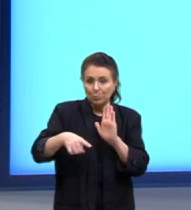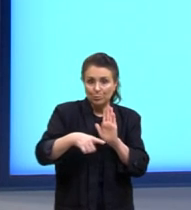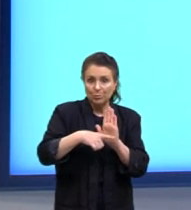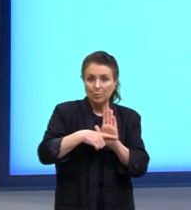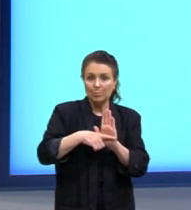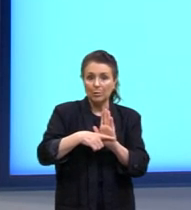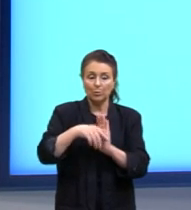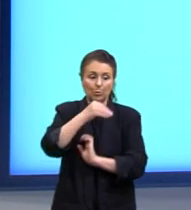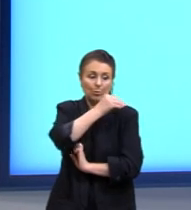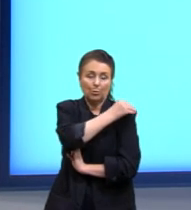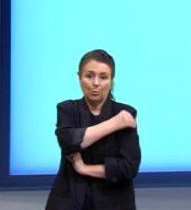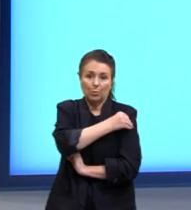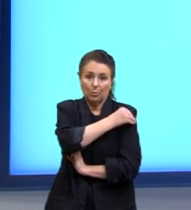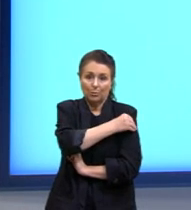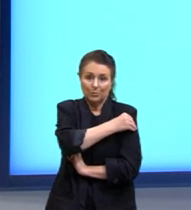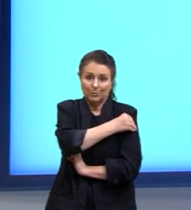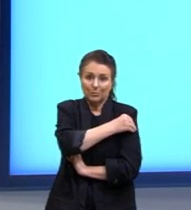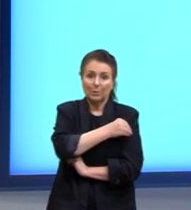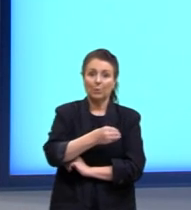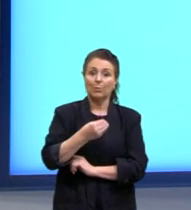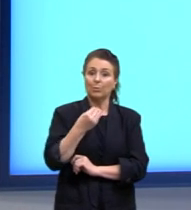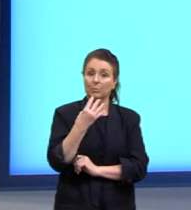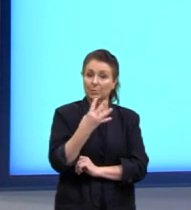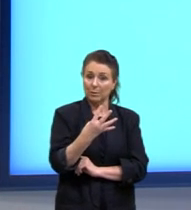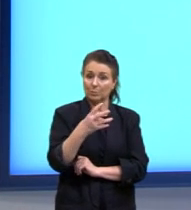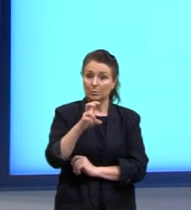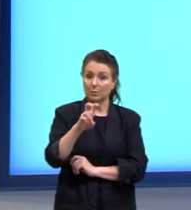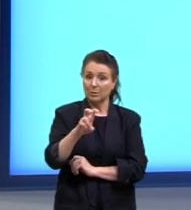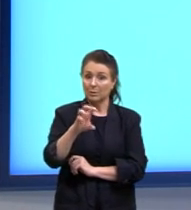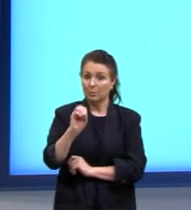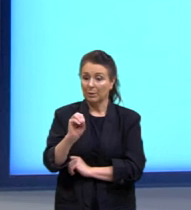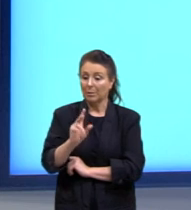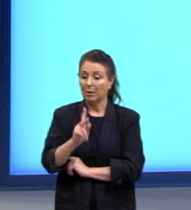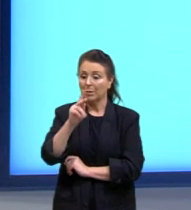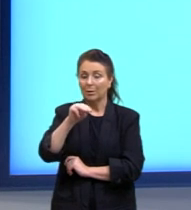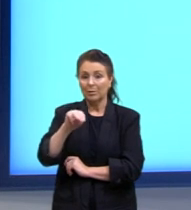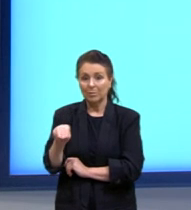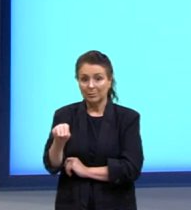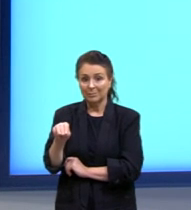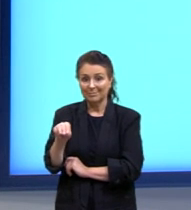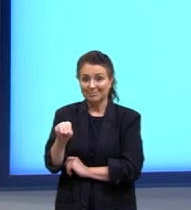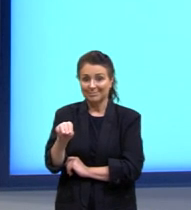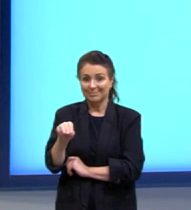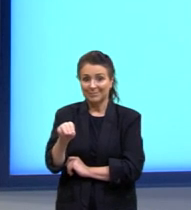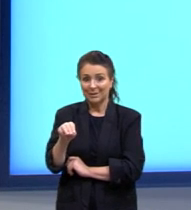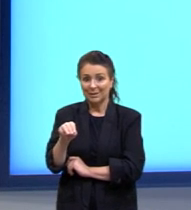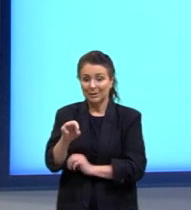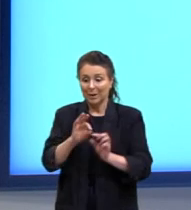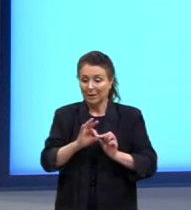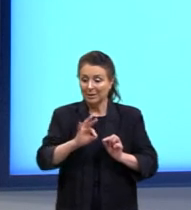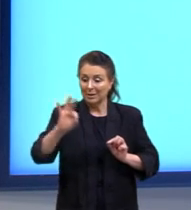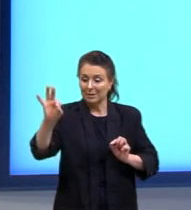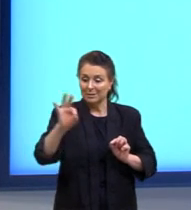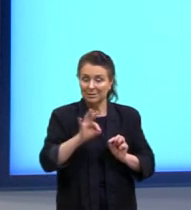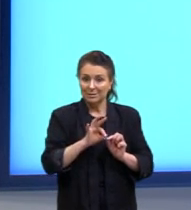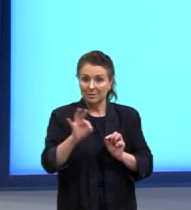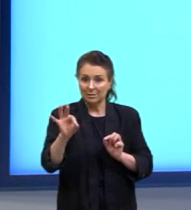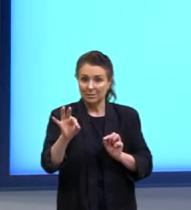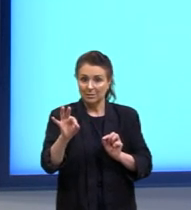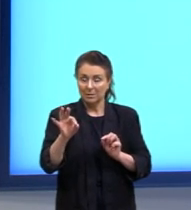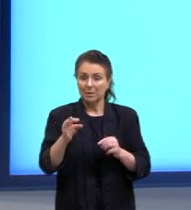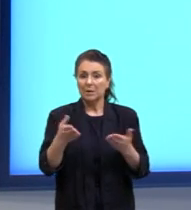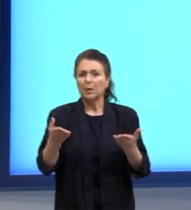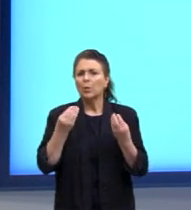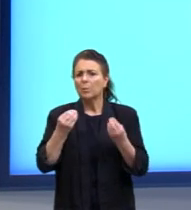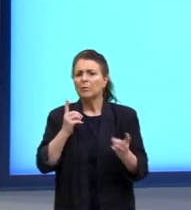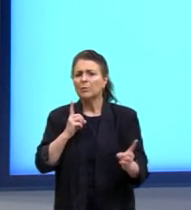álcool foi percorrido então 450 km seria o restante do percurso e voltamos como é que eu vou